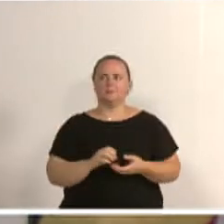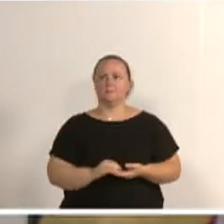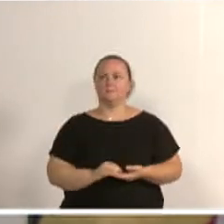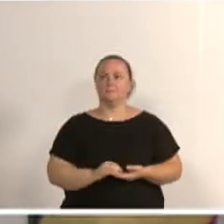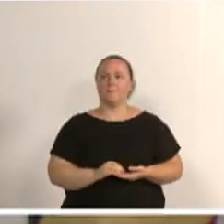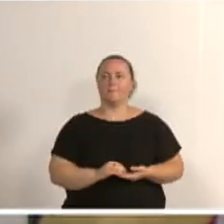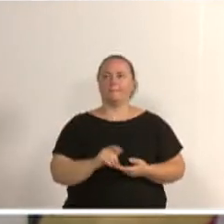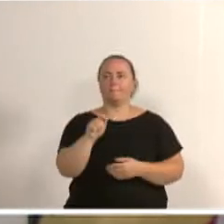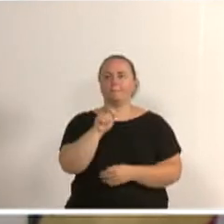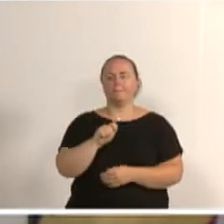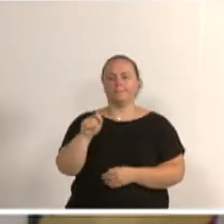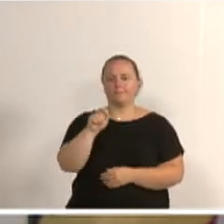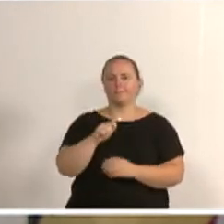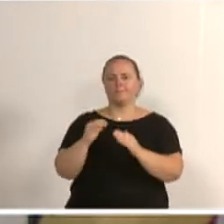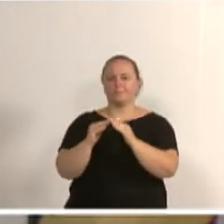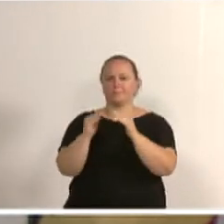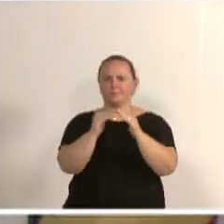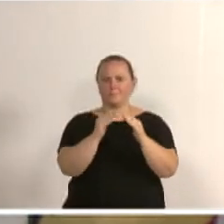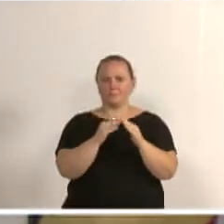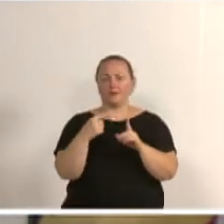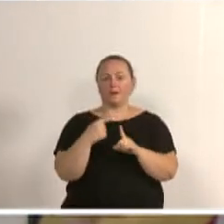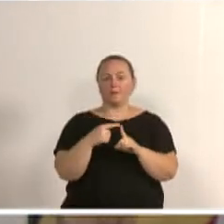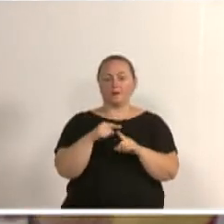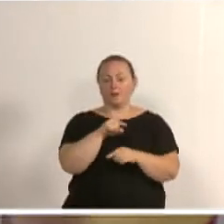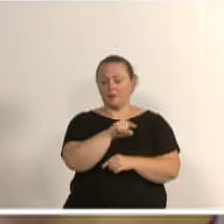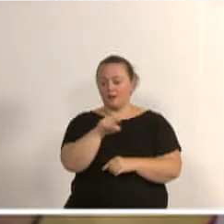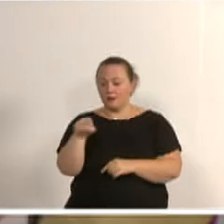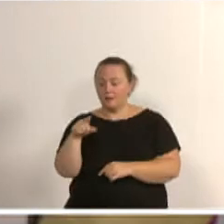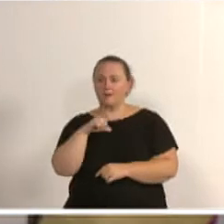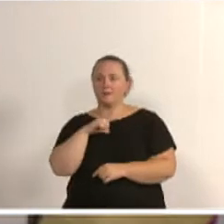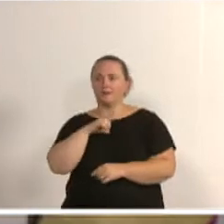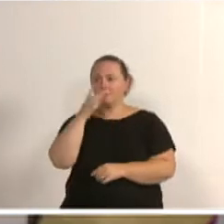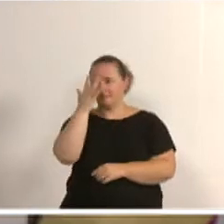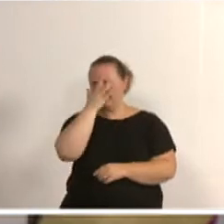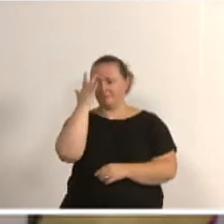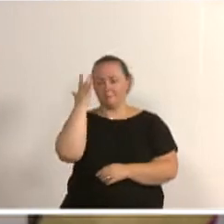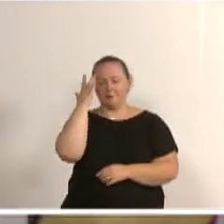associação de moradores, porque é ali que estão os usuários do serviço público.